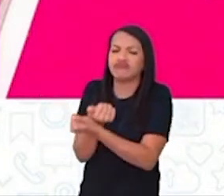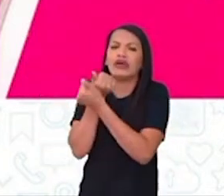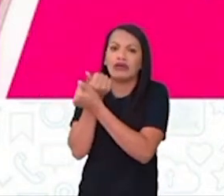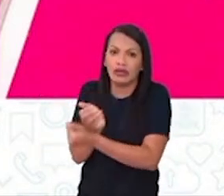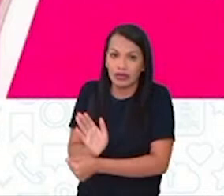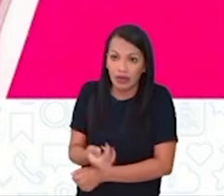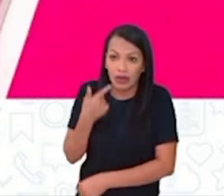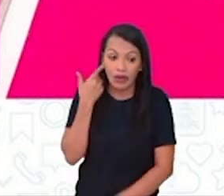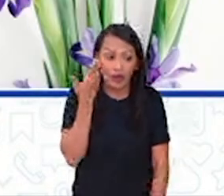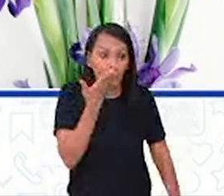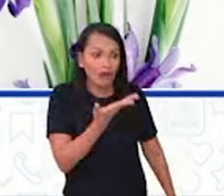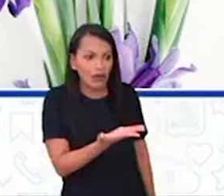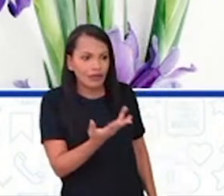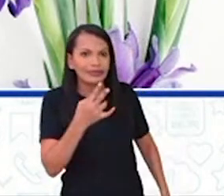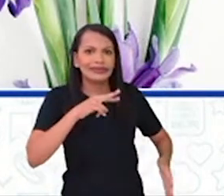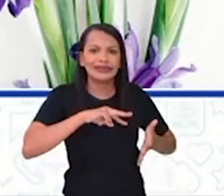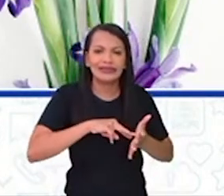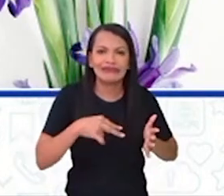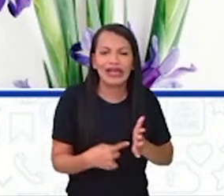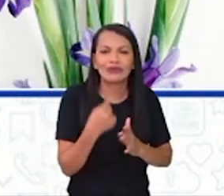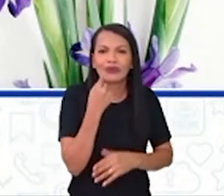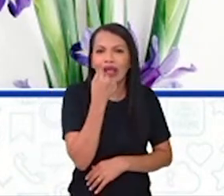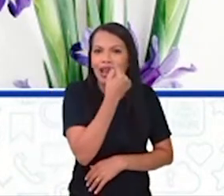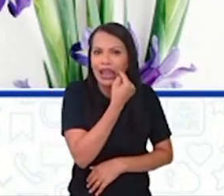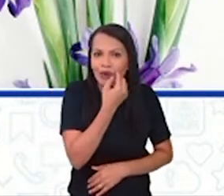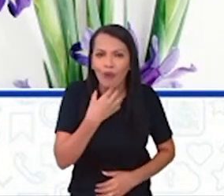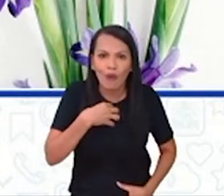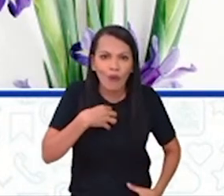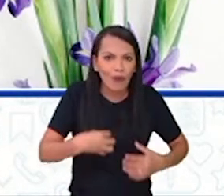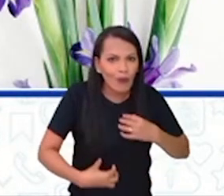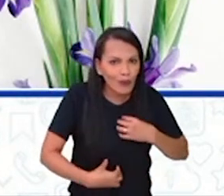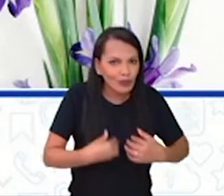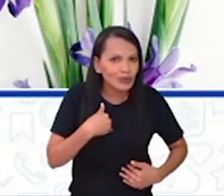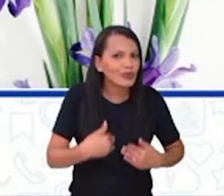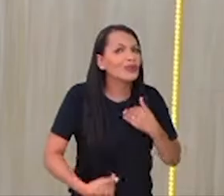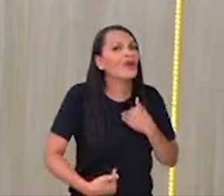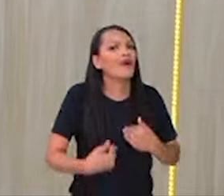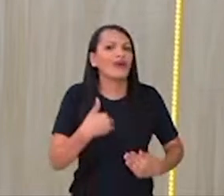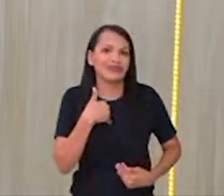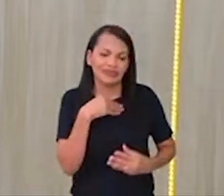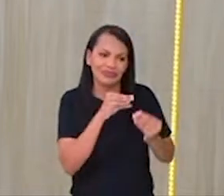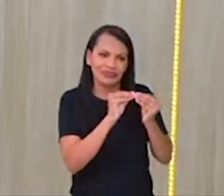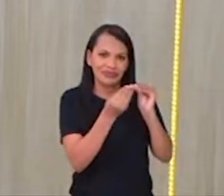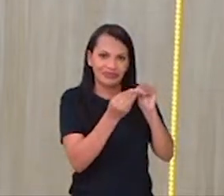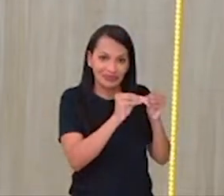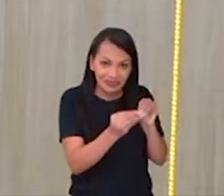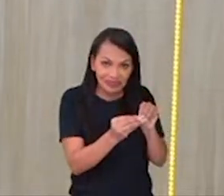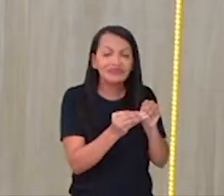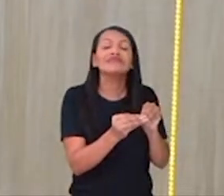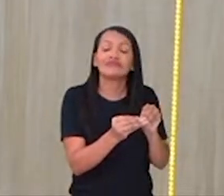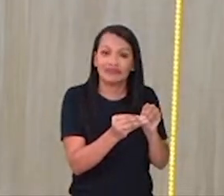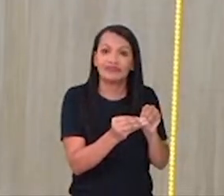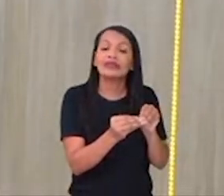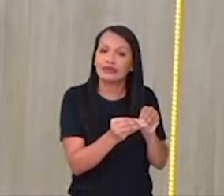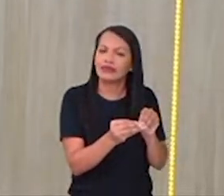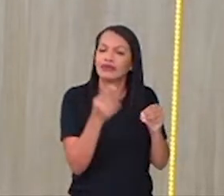estabelecido. Quando eu trago um outro sentido para a língua, eu estou me fazendo referência ao quê? Ao órgão sensorial, porque há